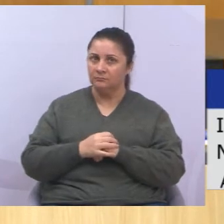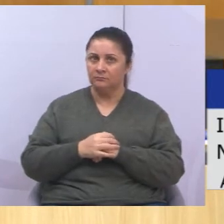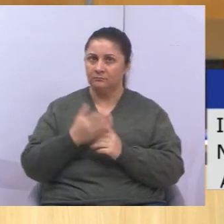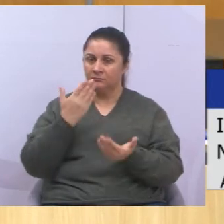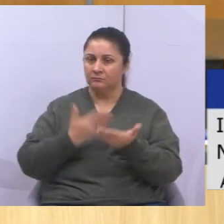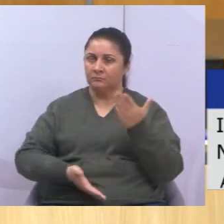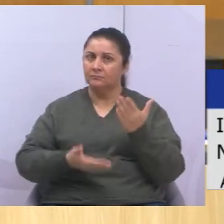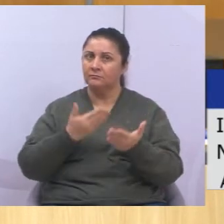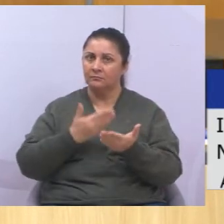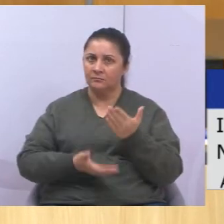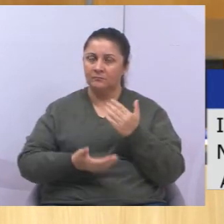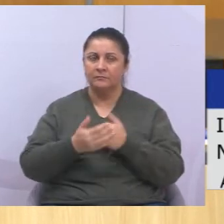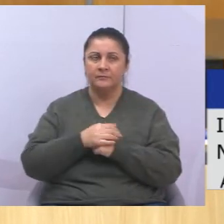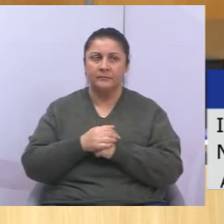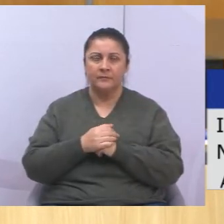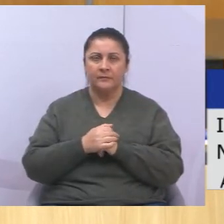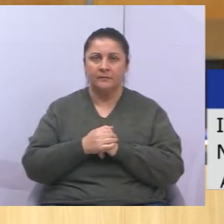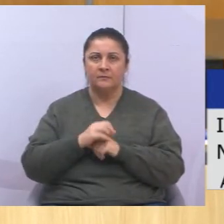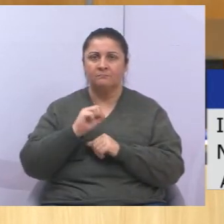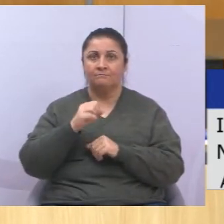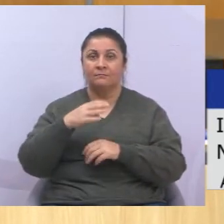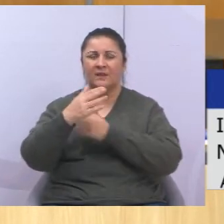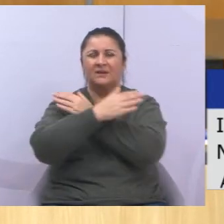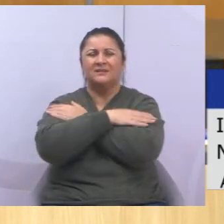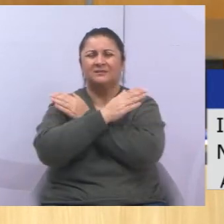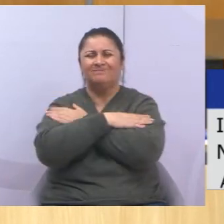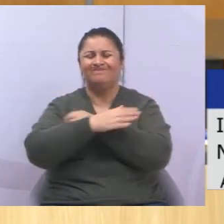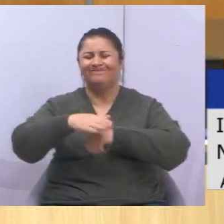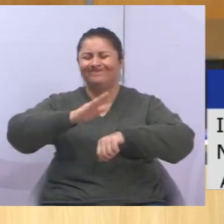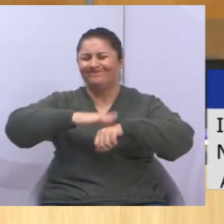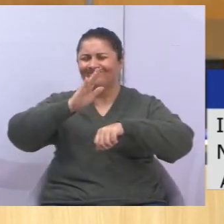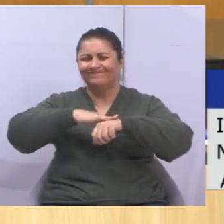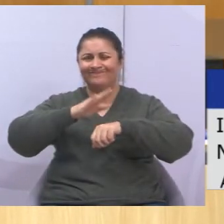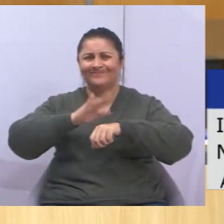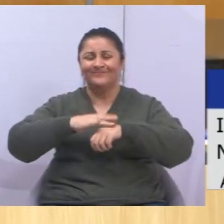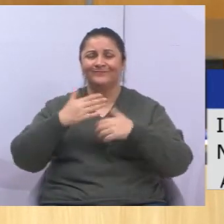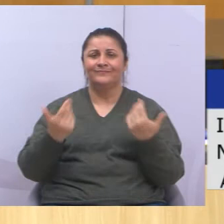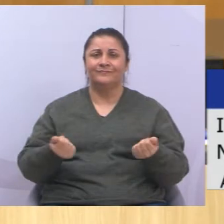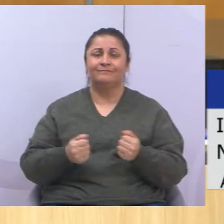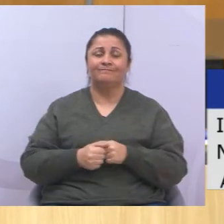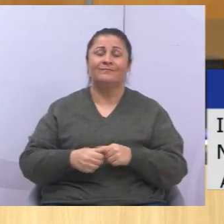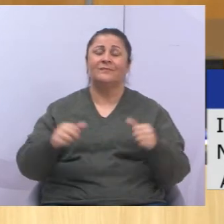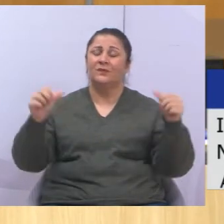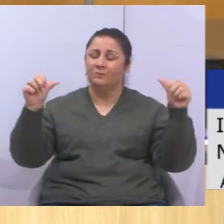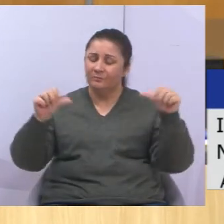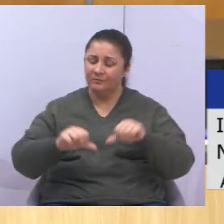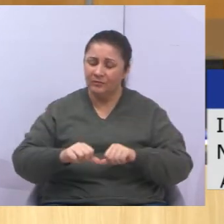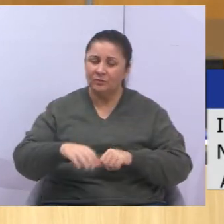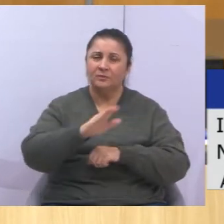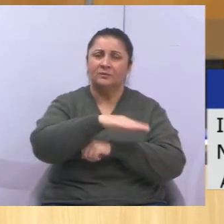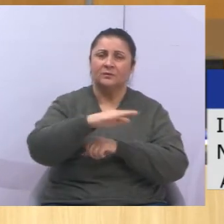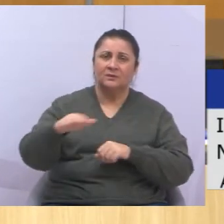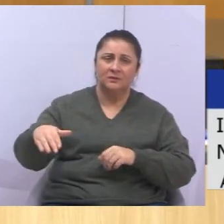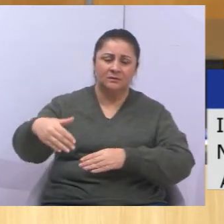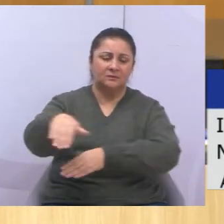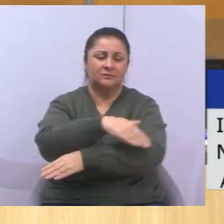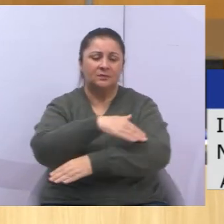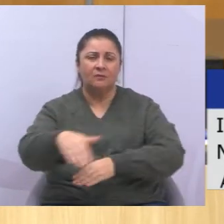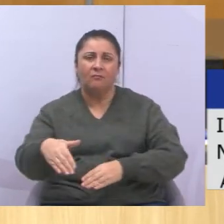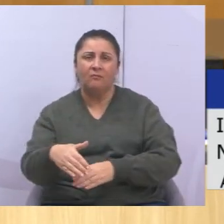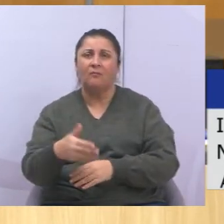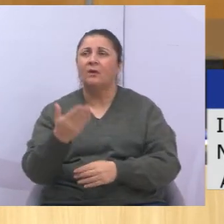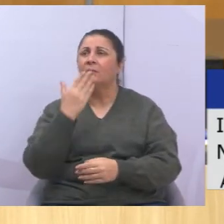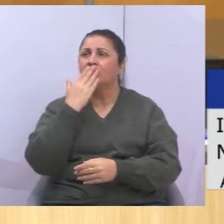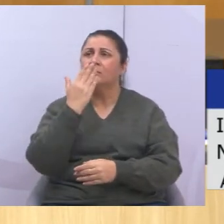aí, quanto mais desemprego aumenta, mais aumenta, Rolinha, essas crianças que vão para a rua, para o semáforo, para pedir,